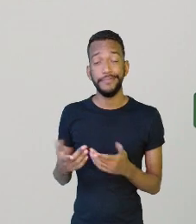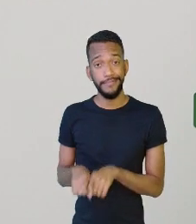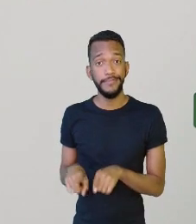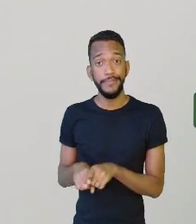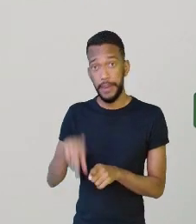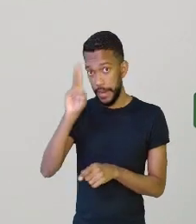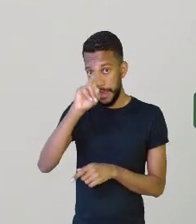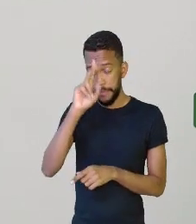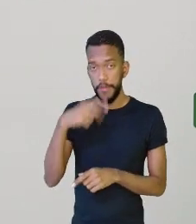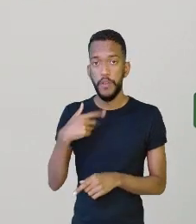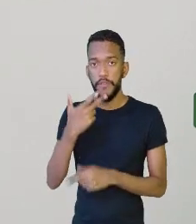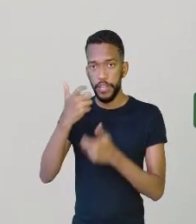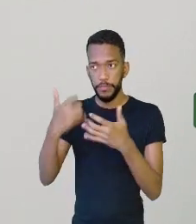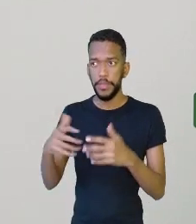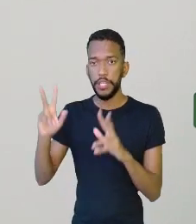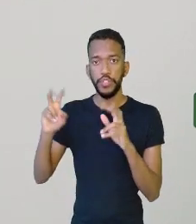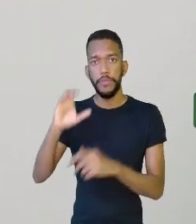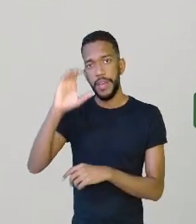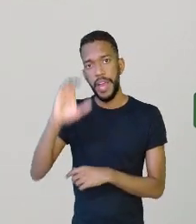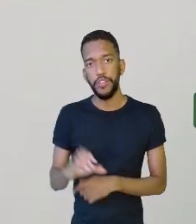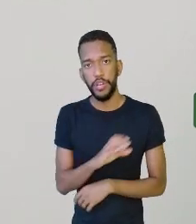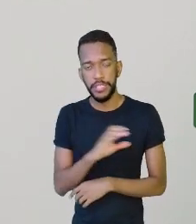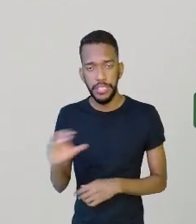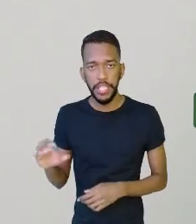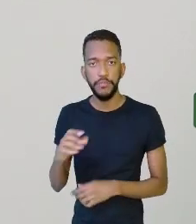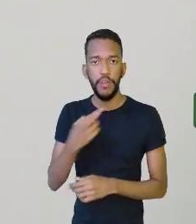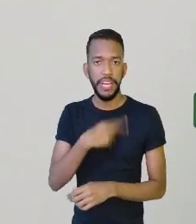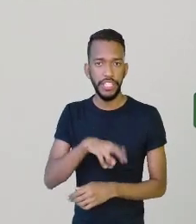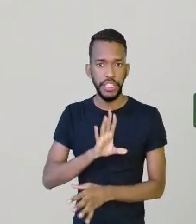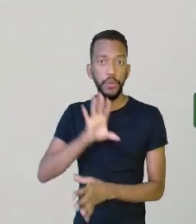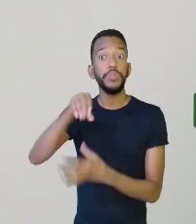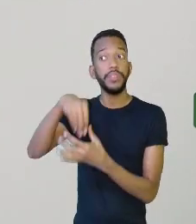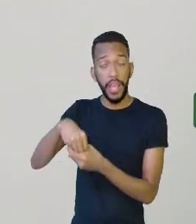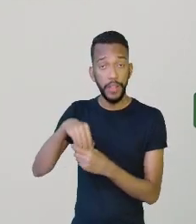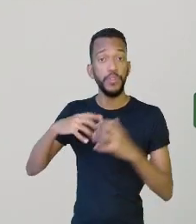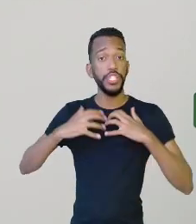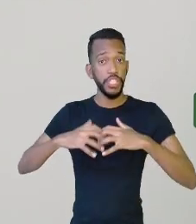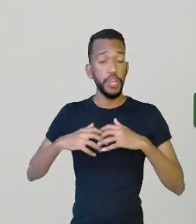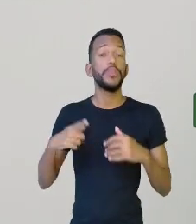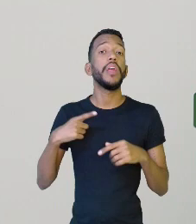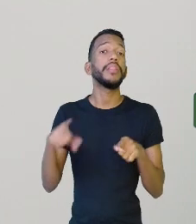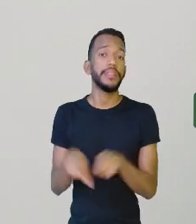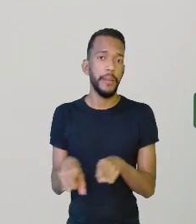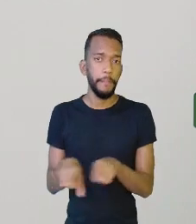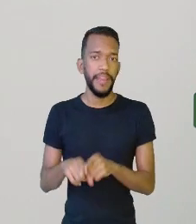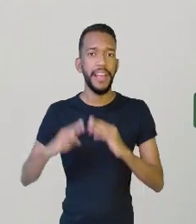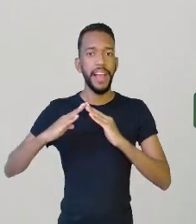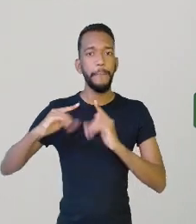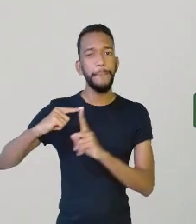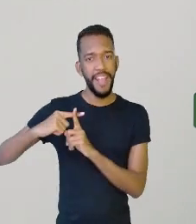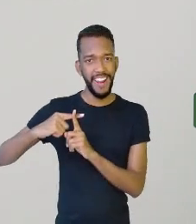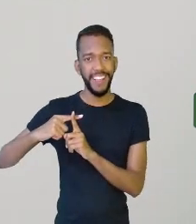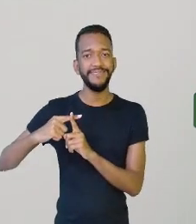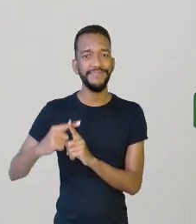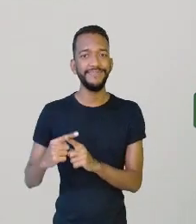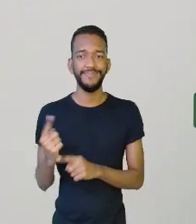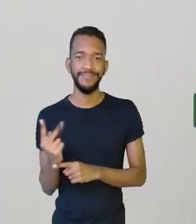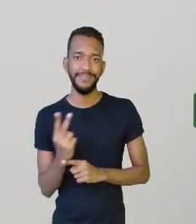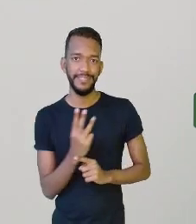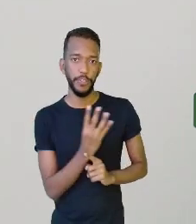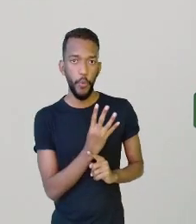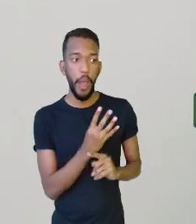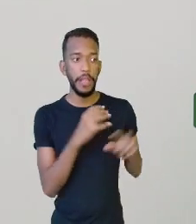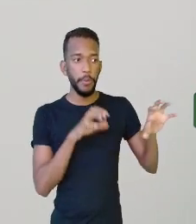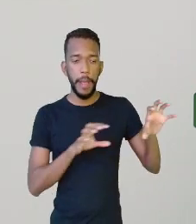que eu falei do catolicismo, da religião? Pronto, dentro dos engenhos nós tínhamos as capelas. Pois é. Então,